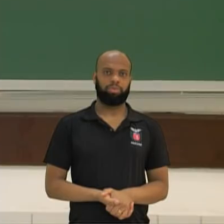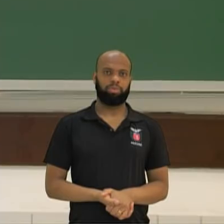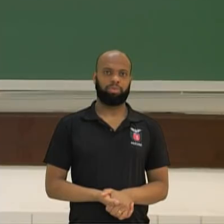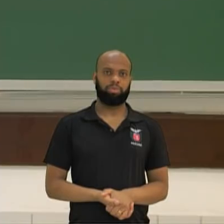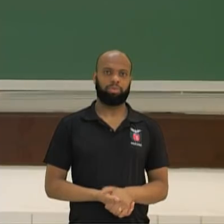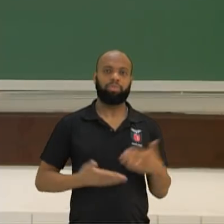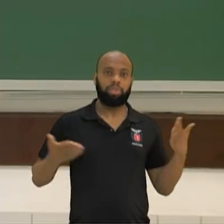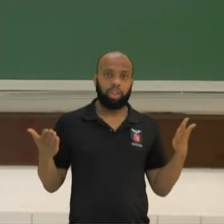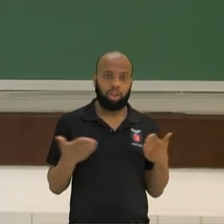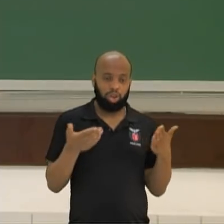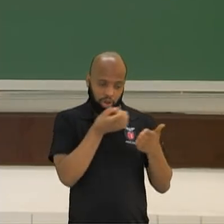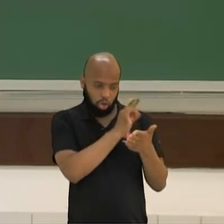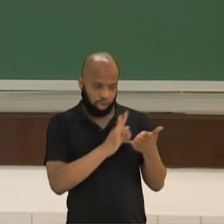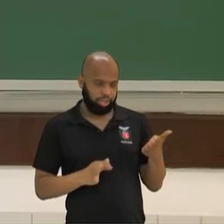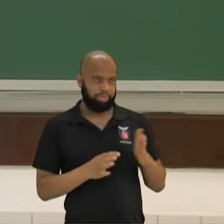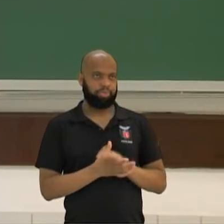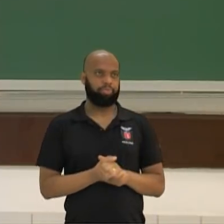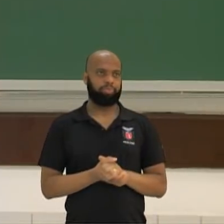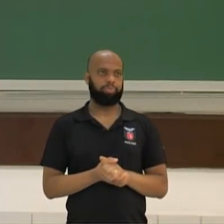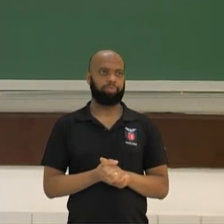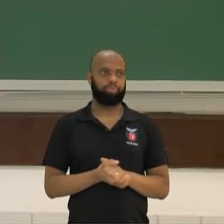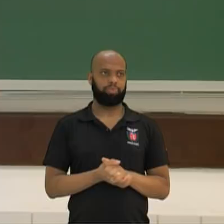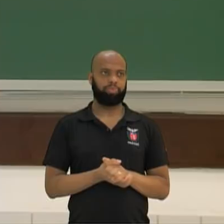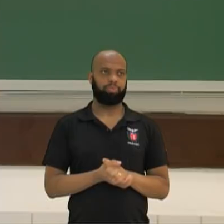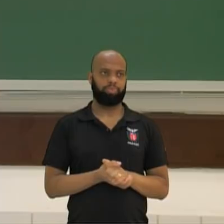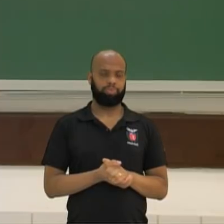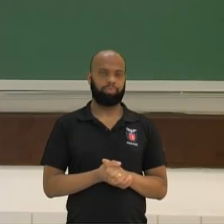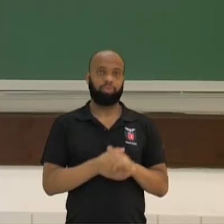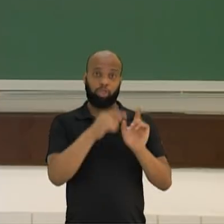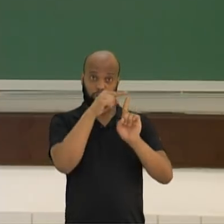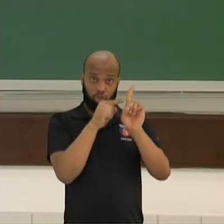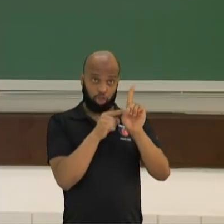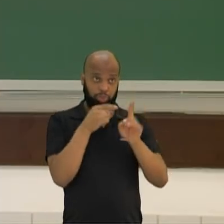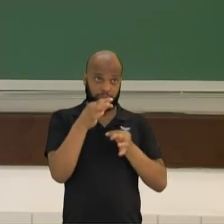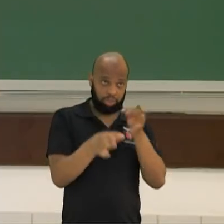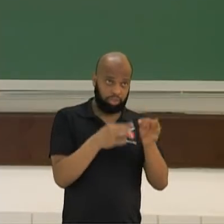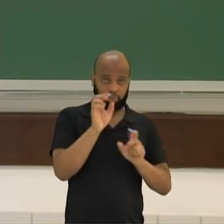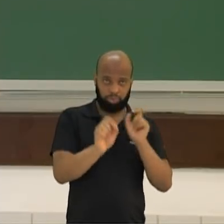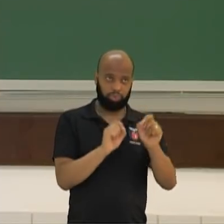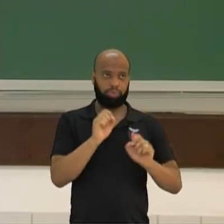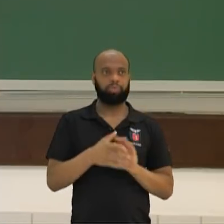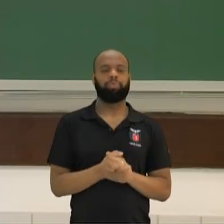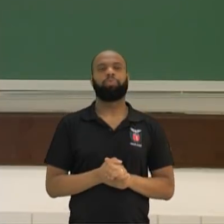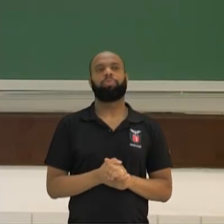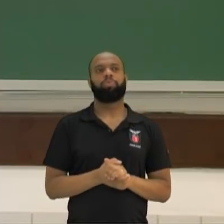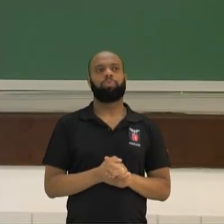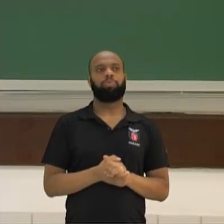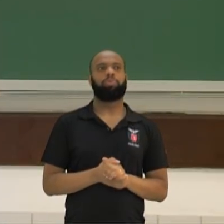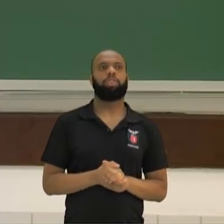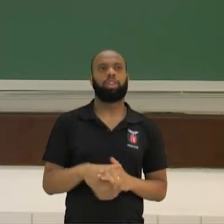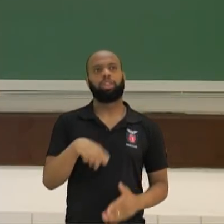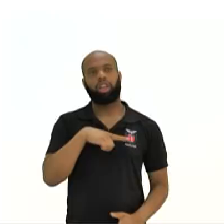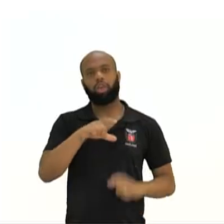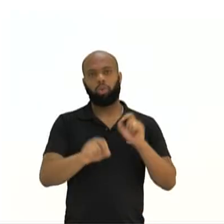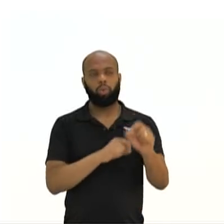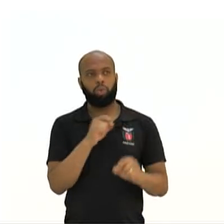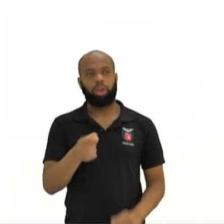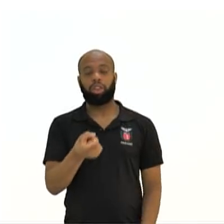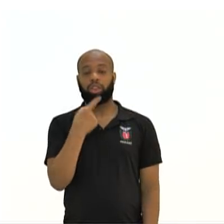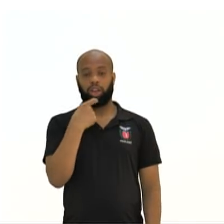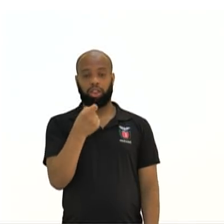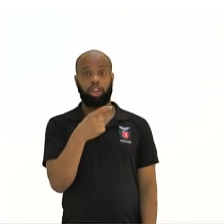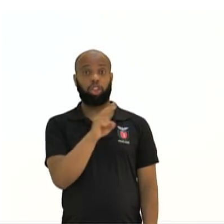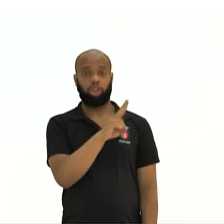Vamos fazer a correção, então? O tipo de tratamento, geralmente, né, é feito com